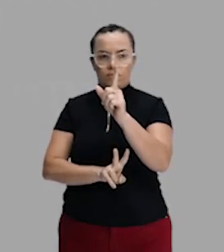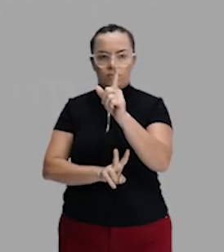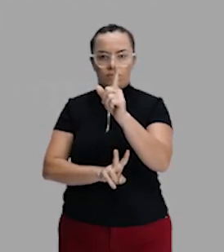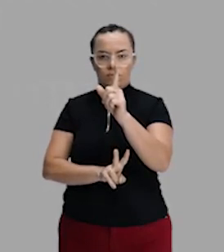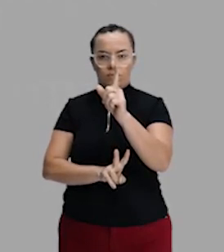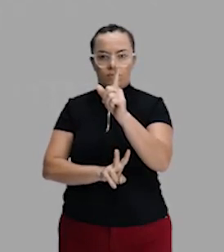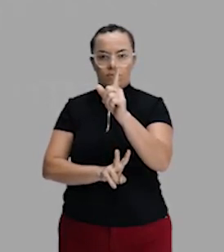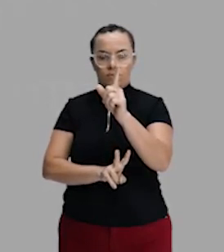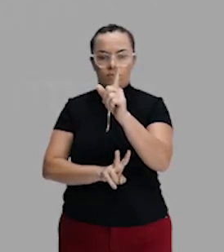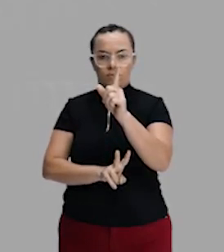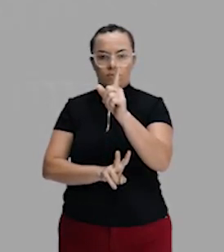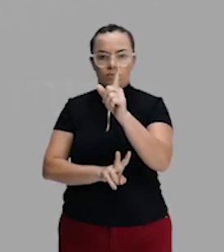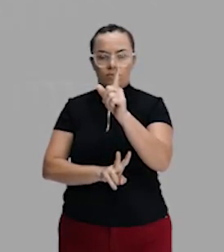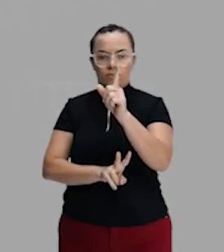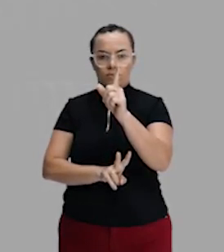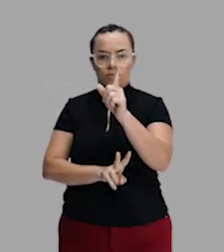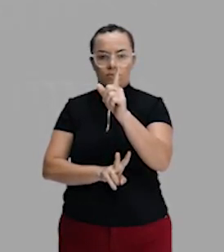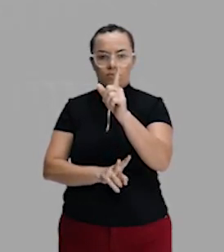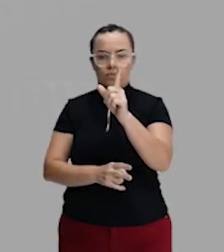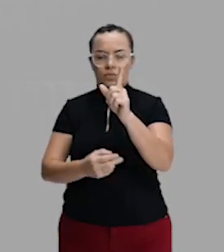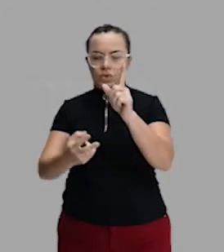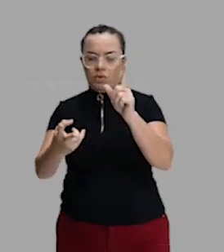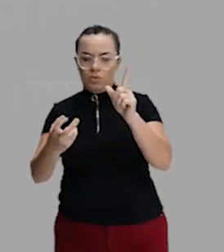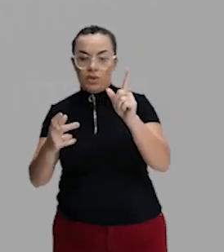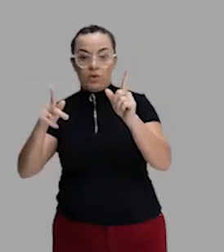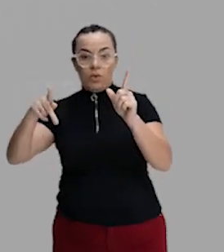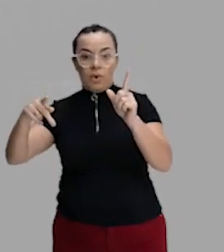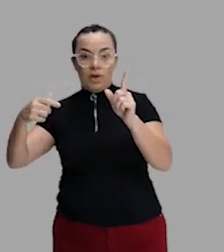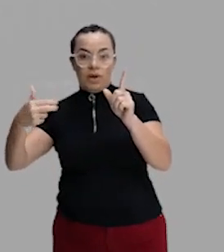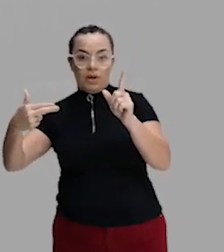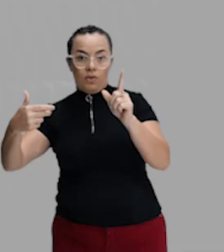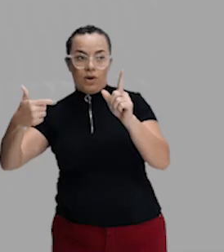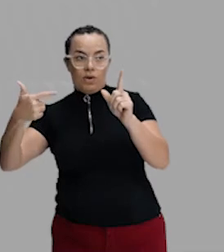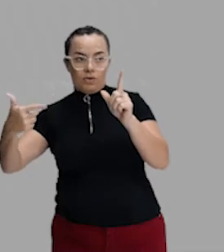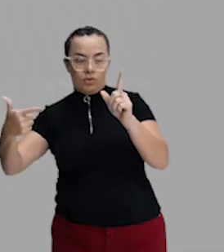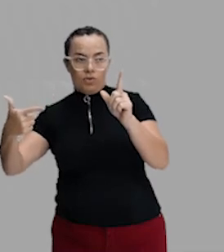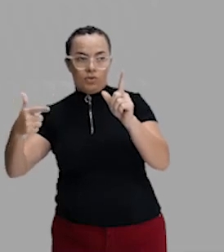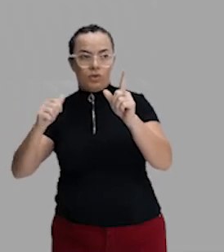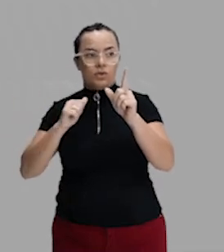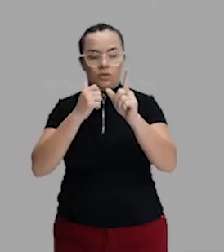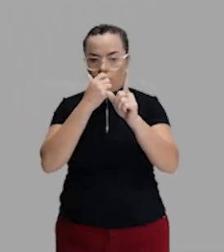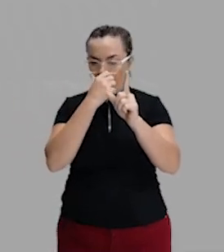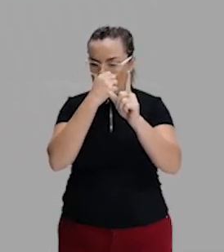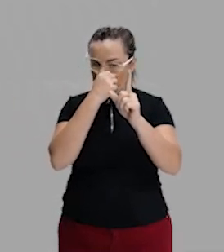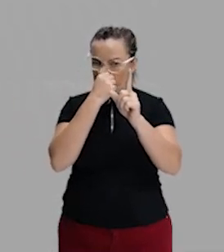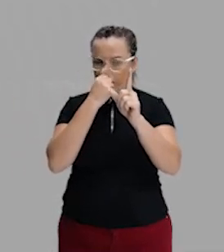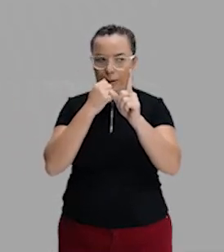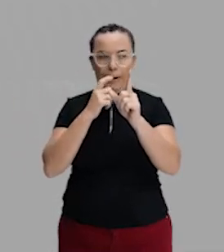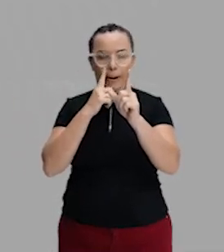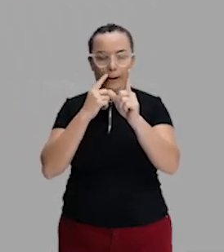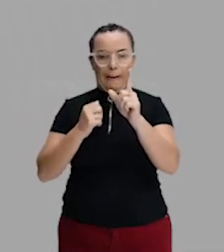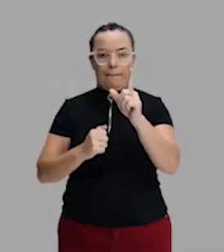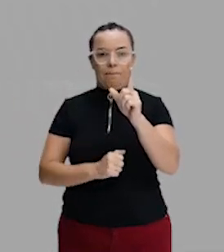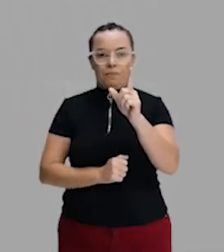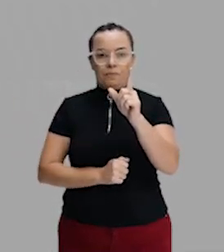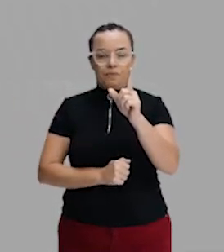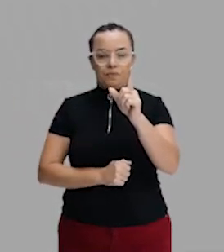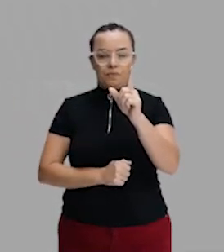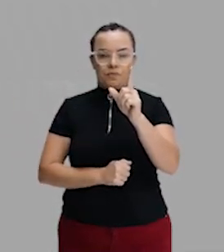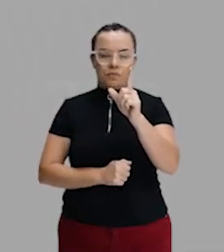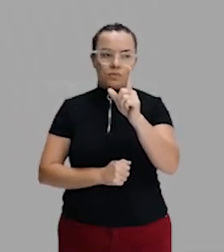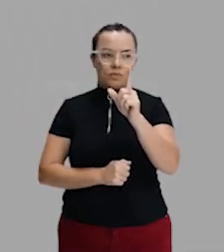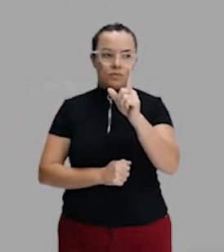2, tá? Então, veja bem, aqui você tem o foco e aqui você vai ter a